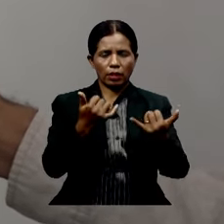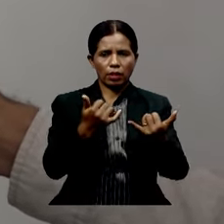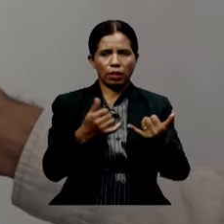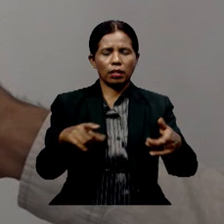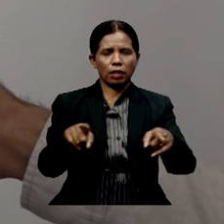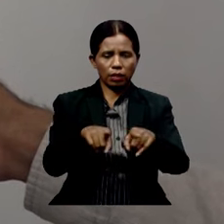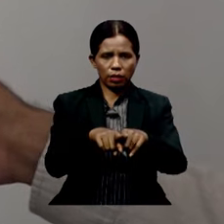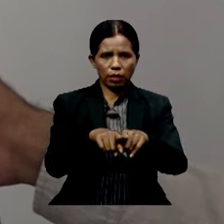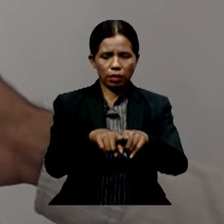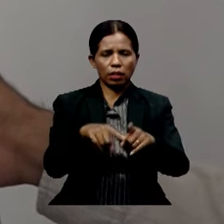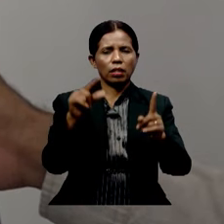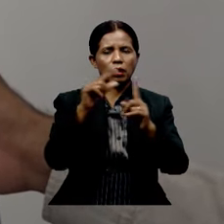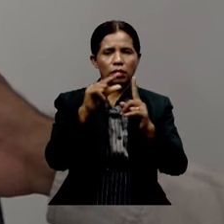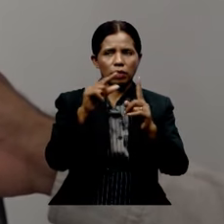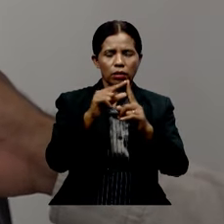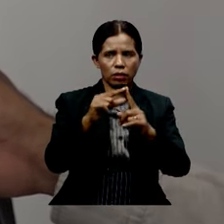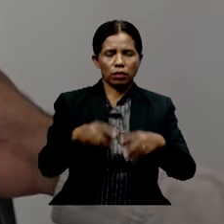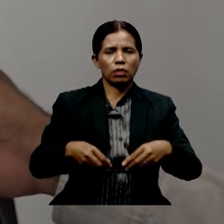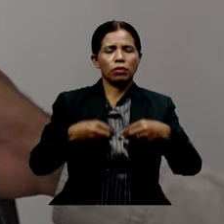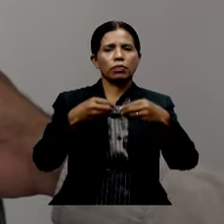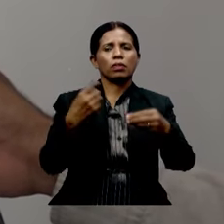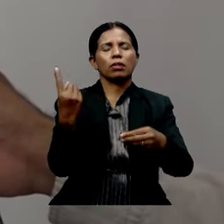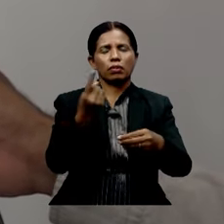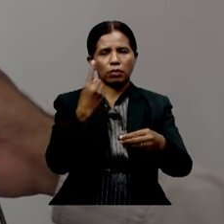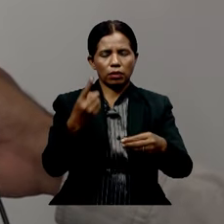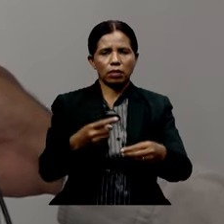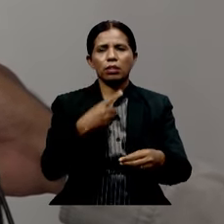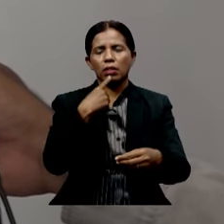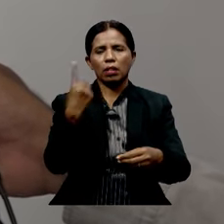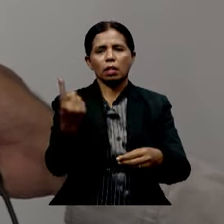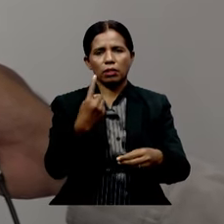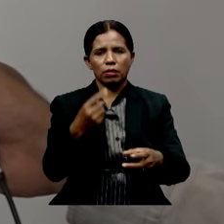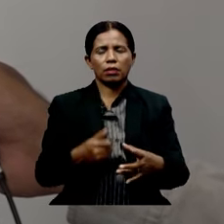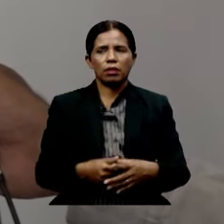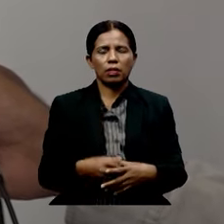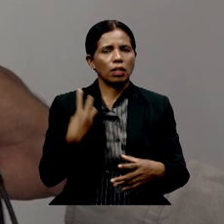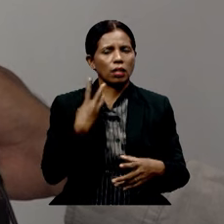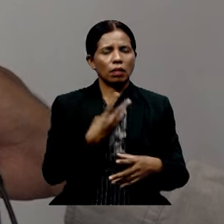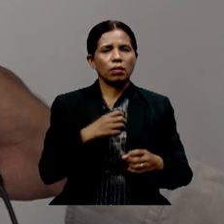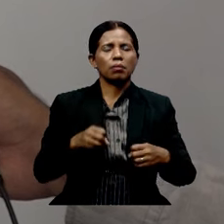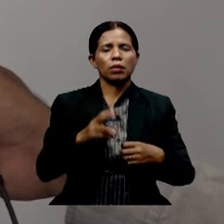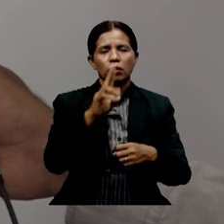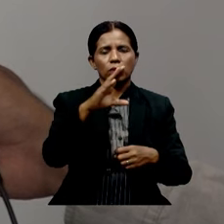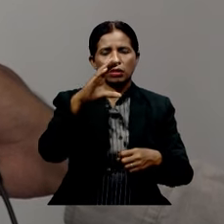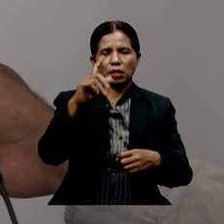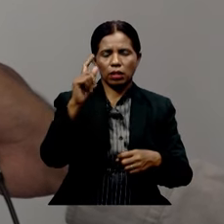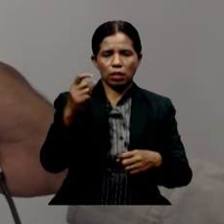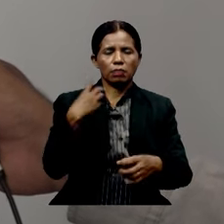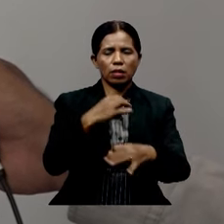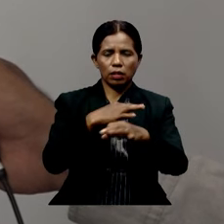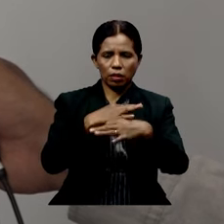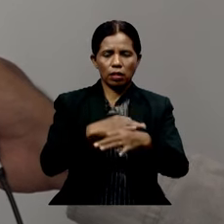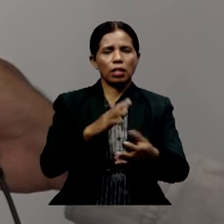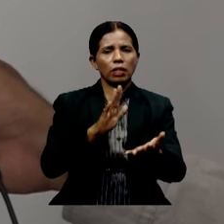hanese lia fuan ida me encoraja na fatin, ne? Encoraja na fatin. Ami eu sete atu bel hadia dia kilutan.